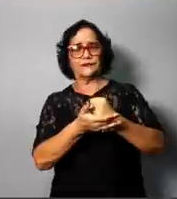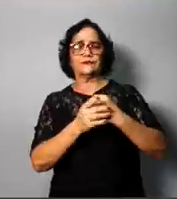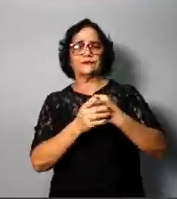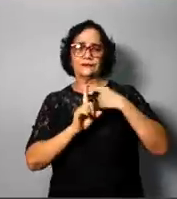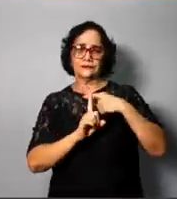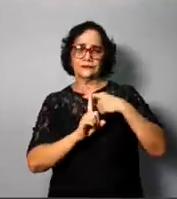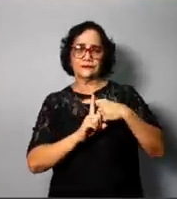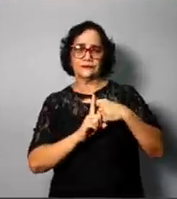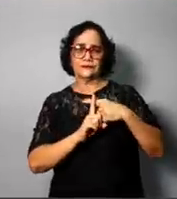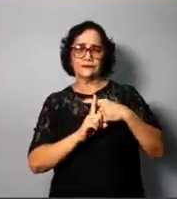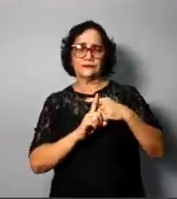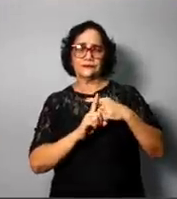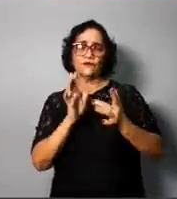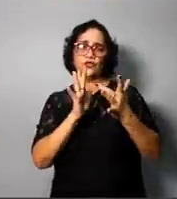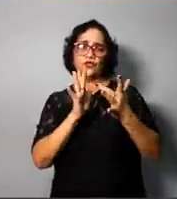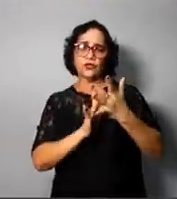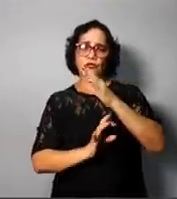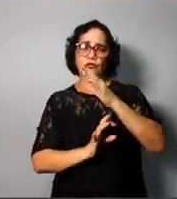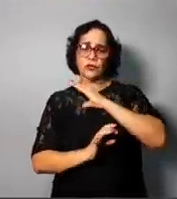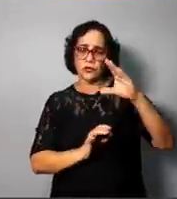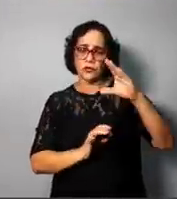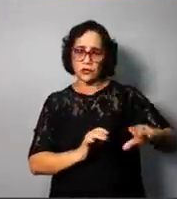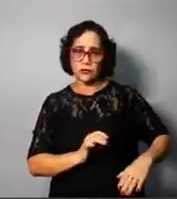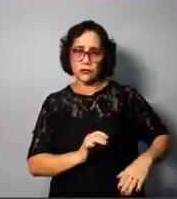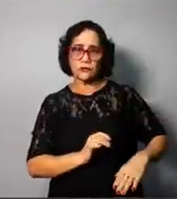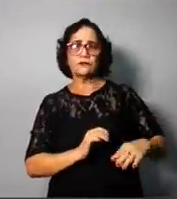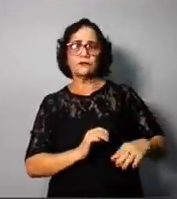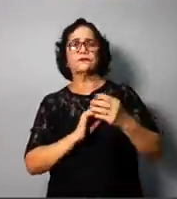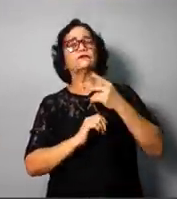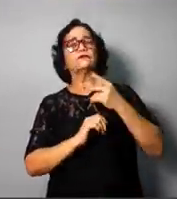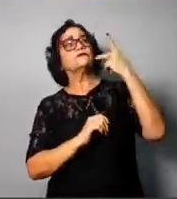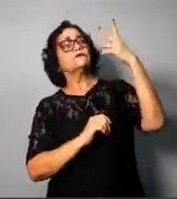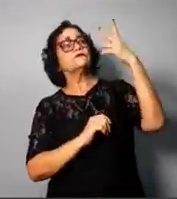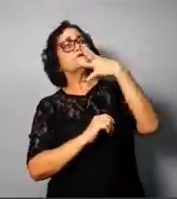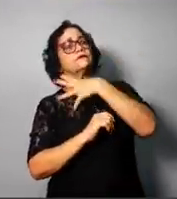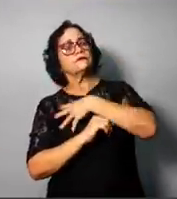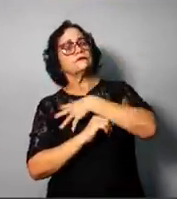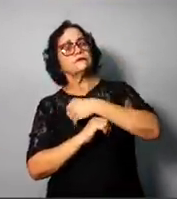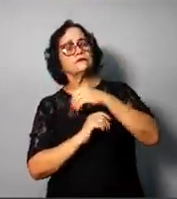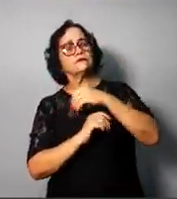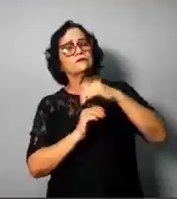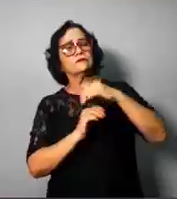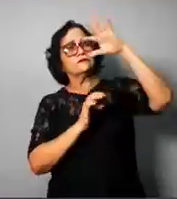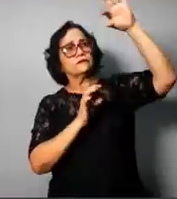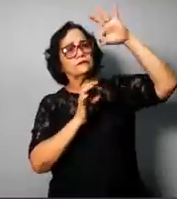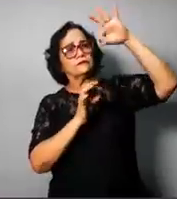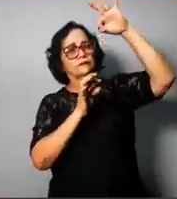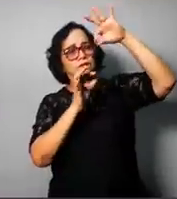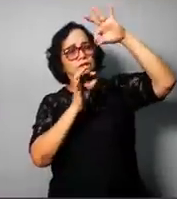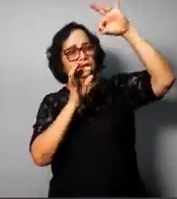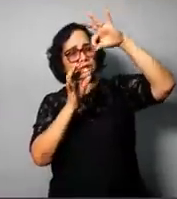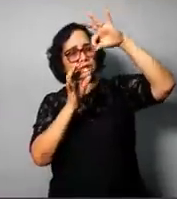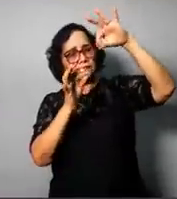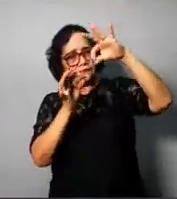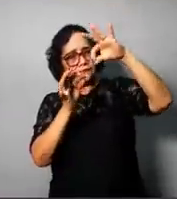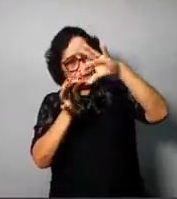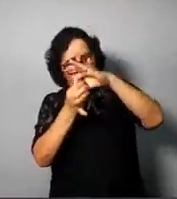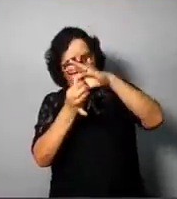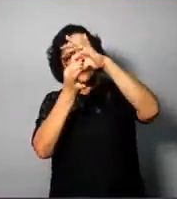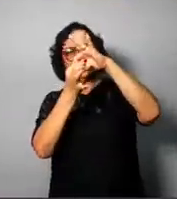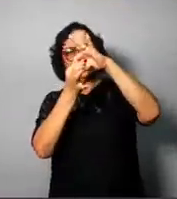Por nosso Senhor Jesus Cristo, vosso Filho, na unidade